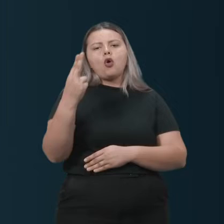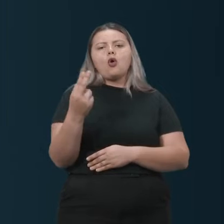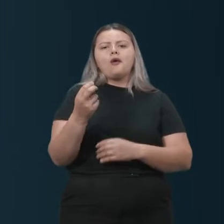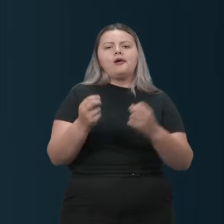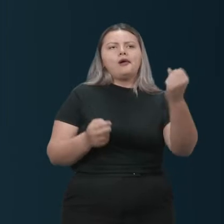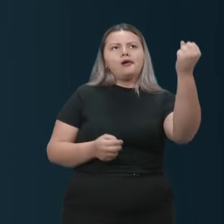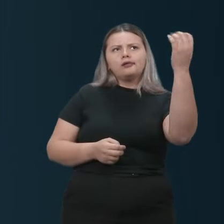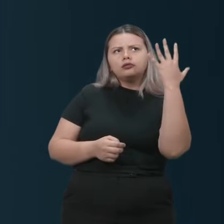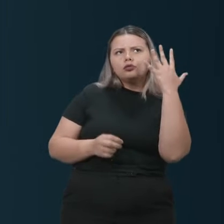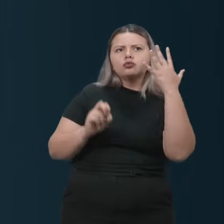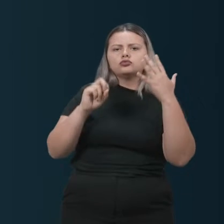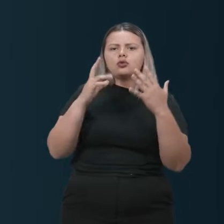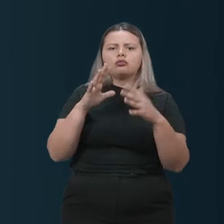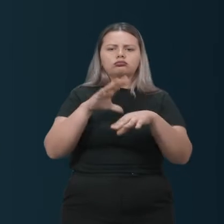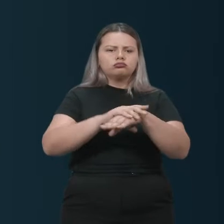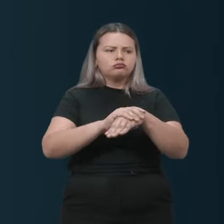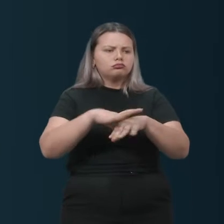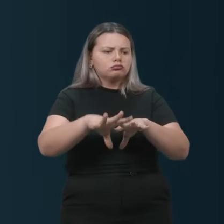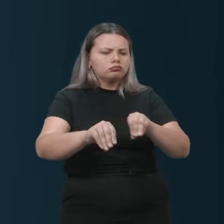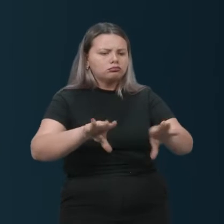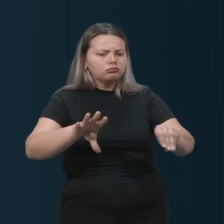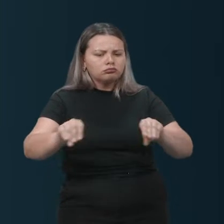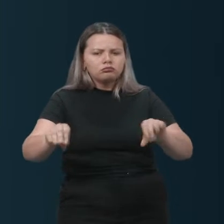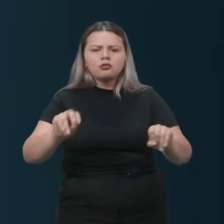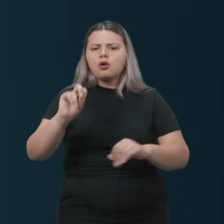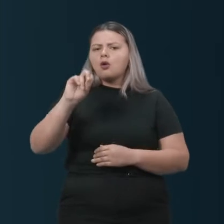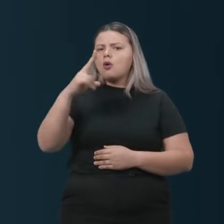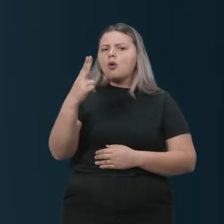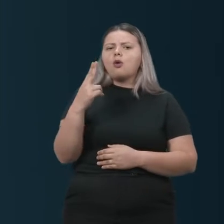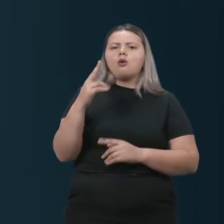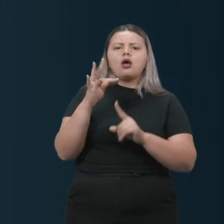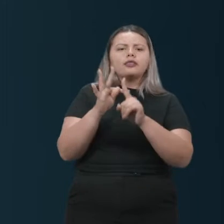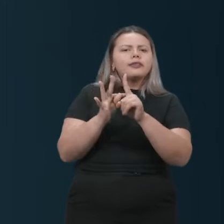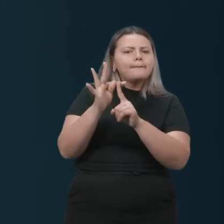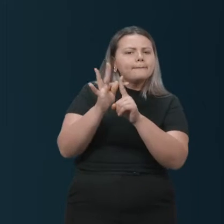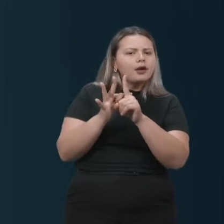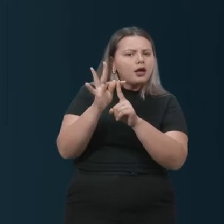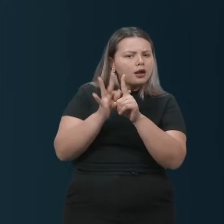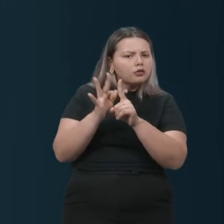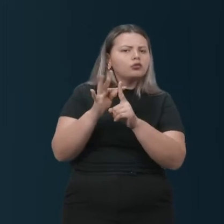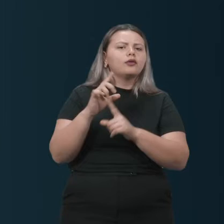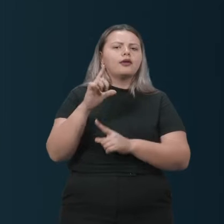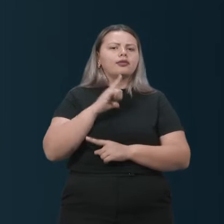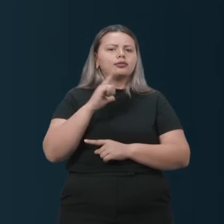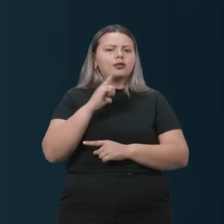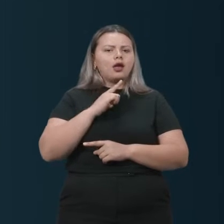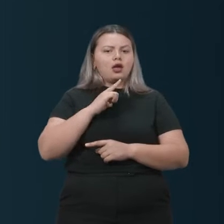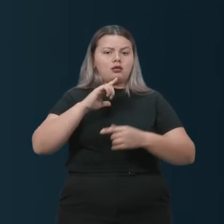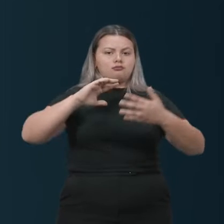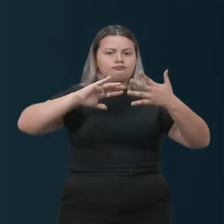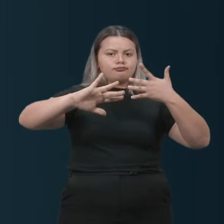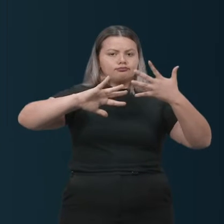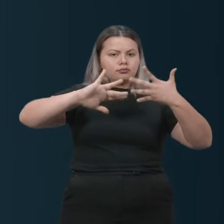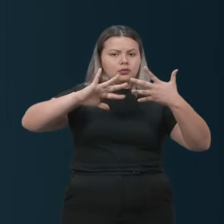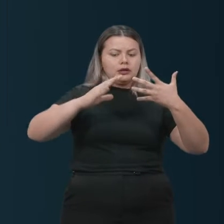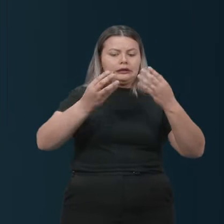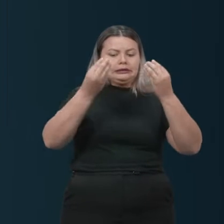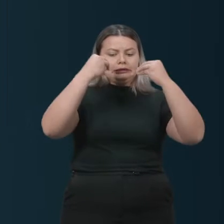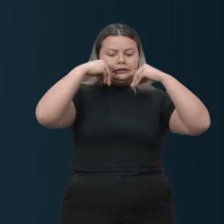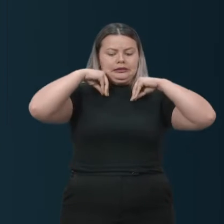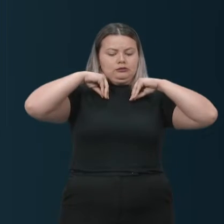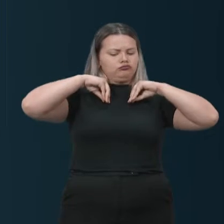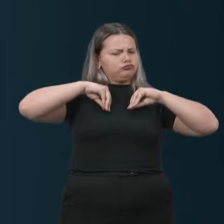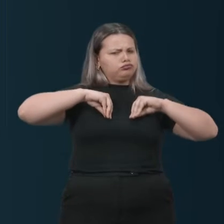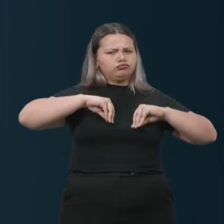uma diferença na luz, no tato, em temperatura, tudo isso é percebido por neurônios que estão presentes